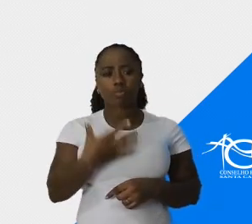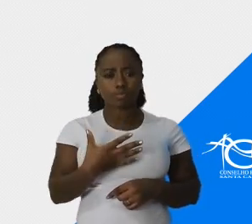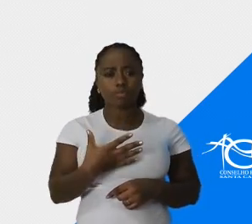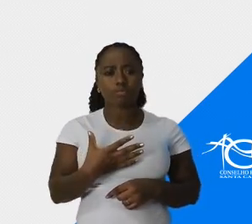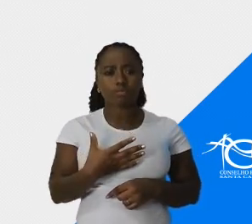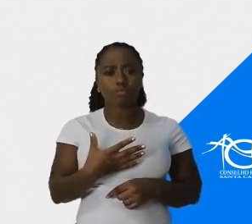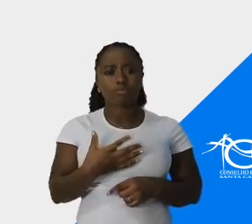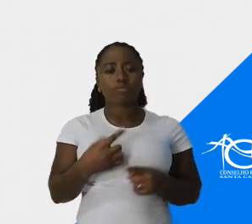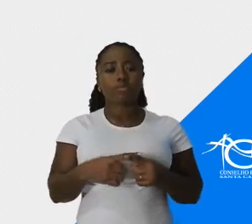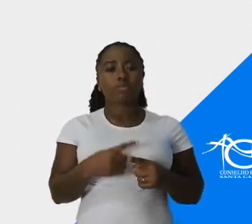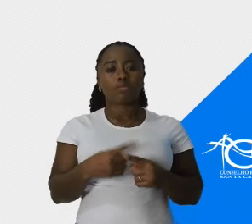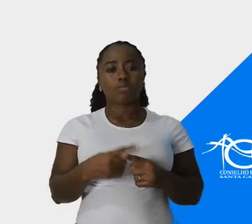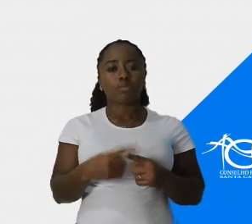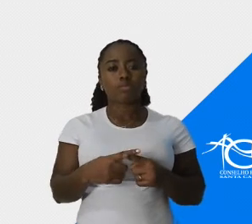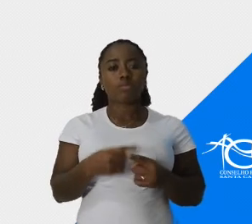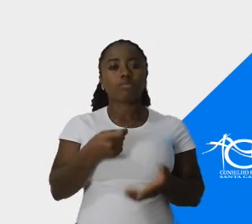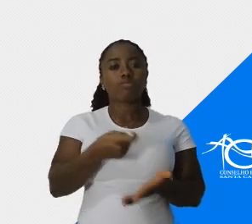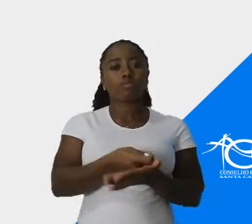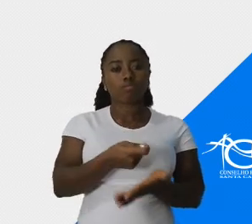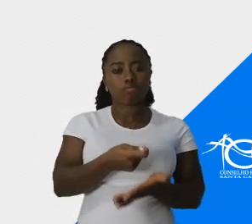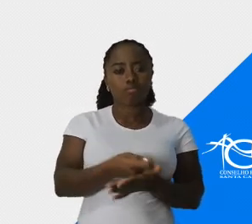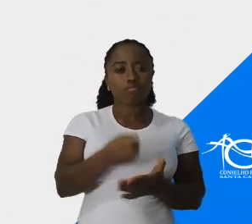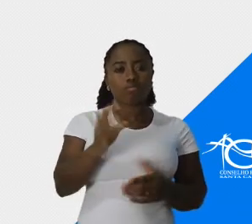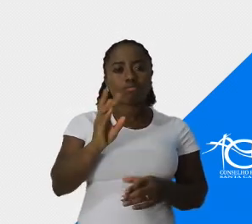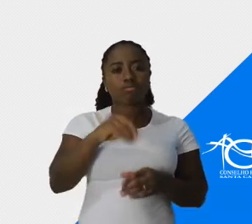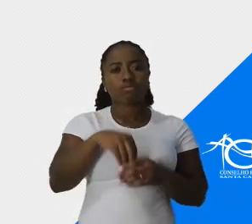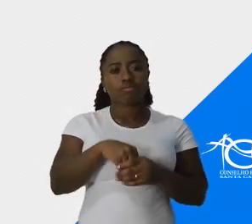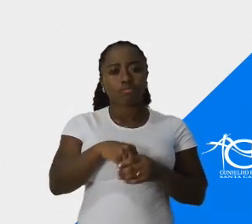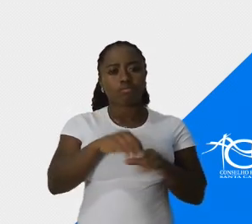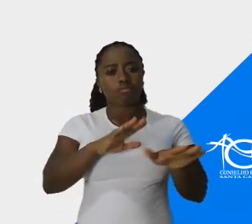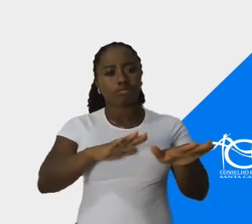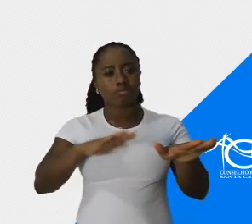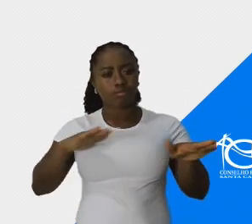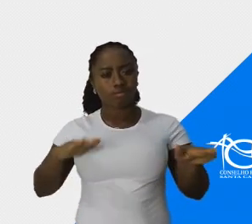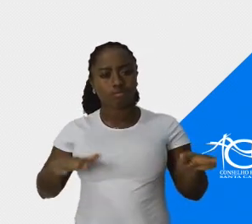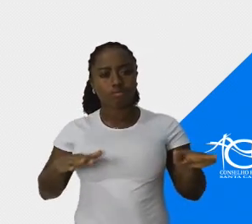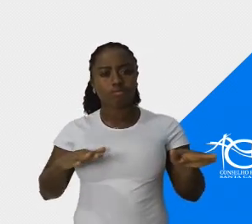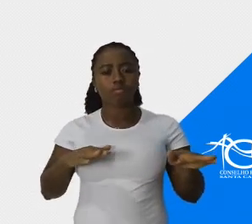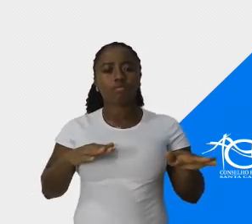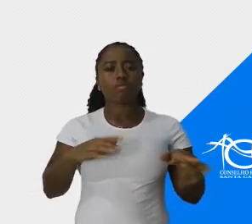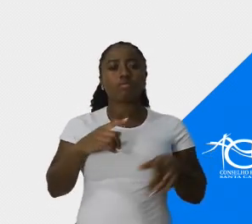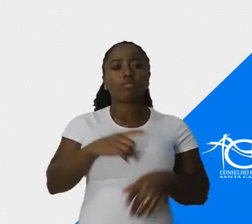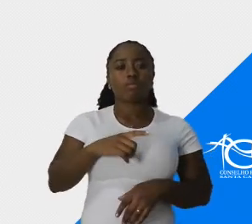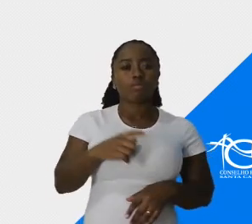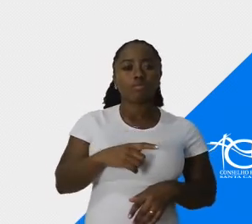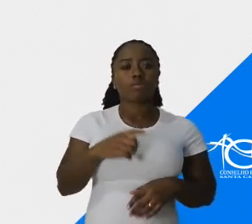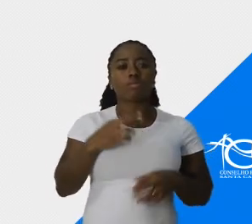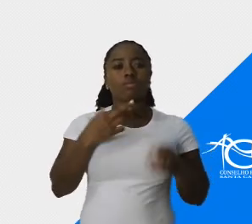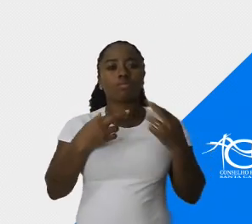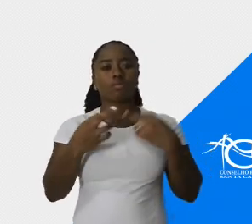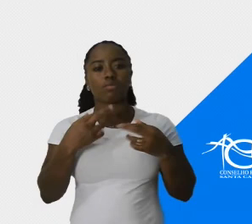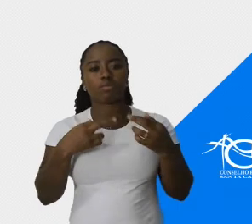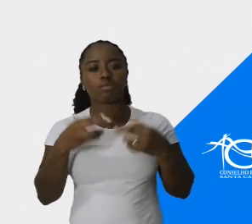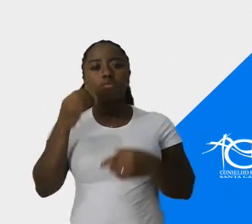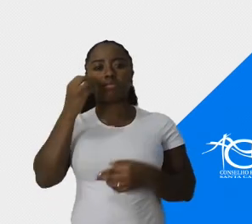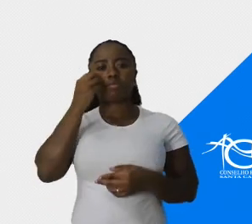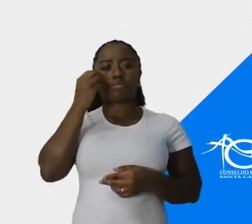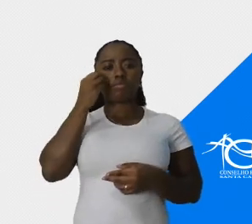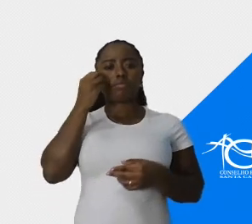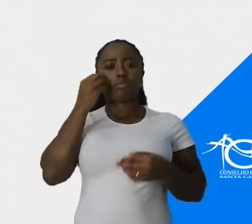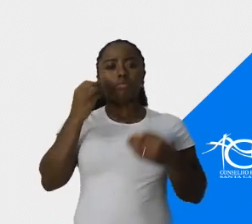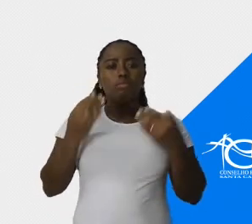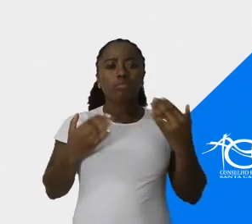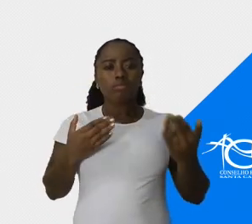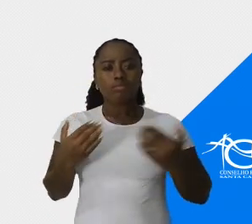trânsito. Tá? Então, isso aqui é a primeira relação muito importante que o teste psicológico faz. Essa chamada validade mais importante do teste.